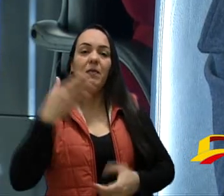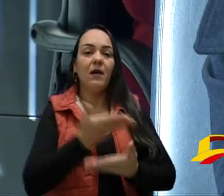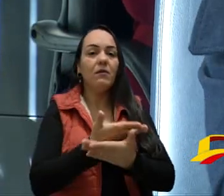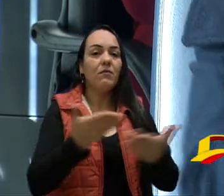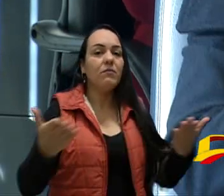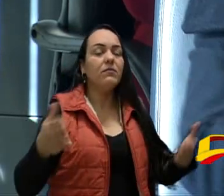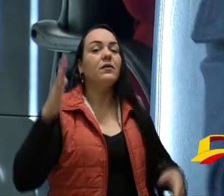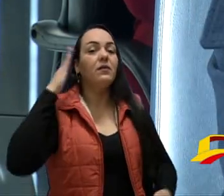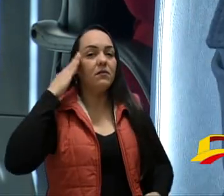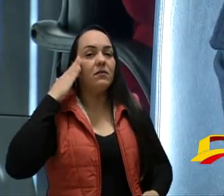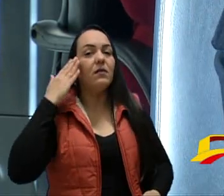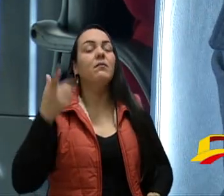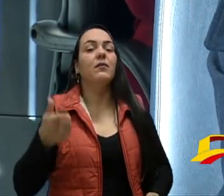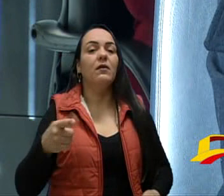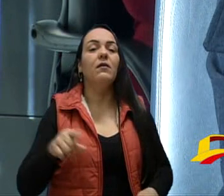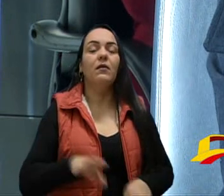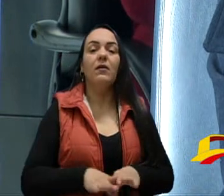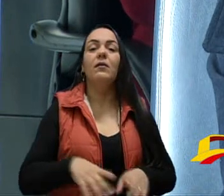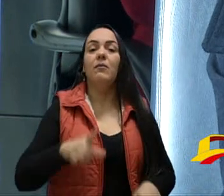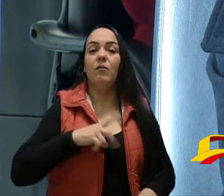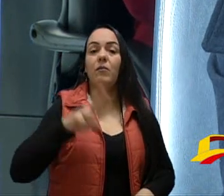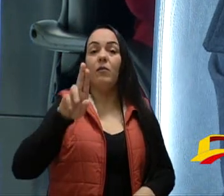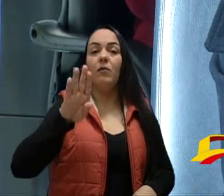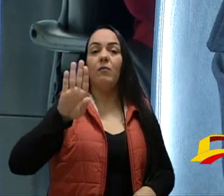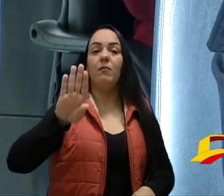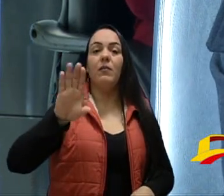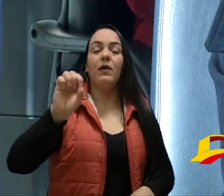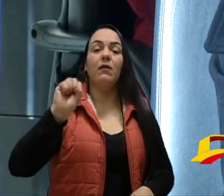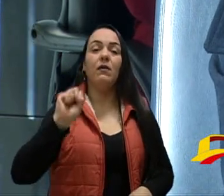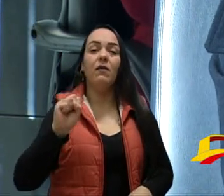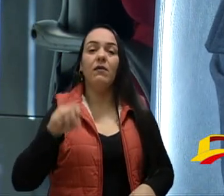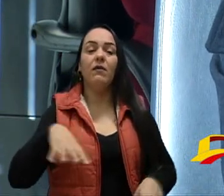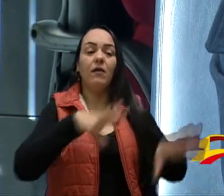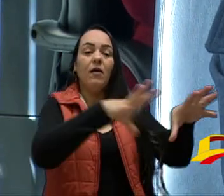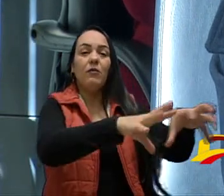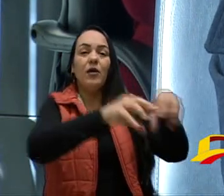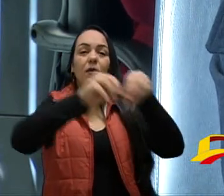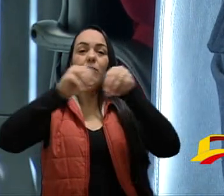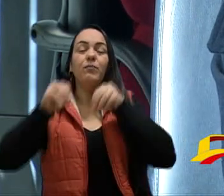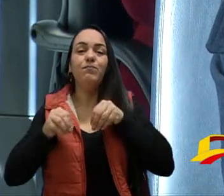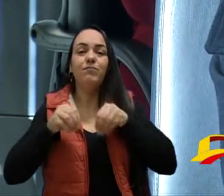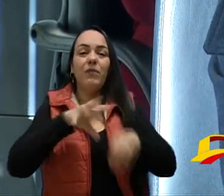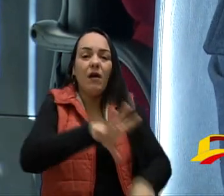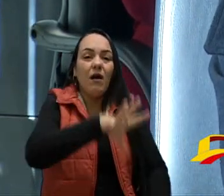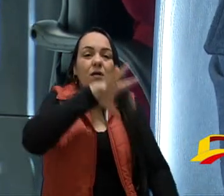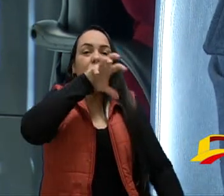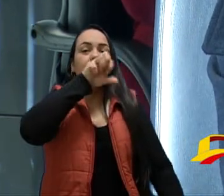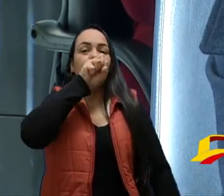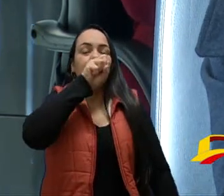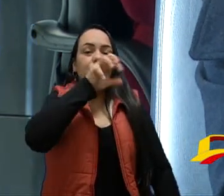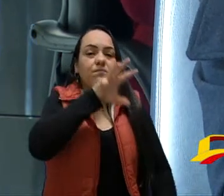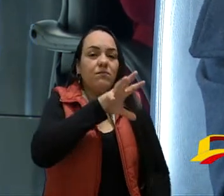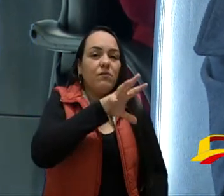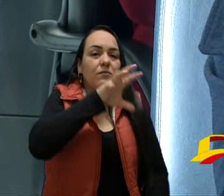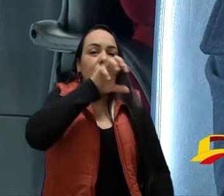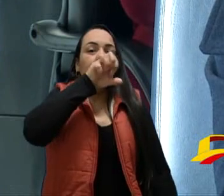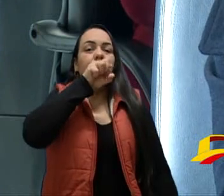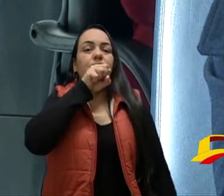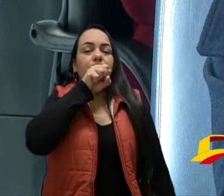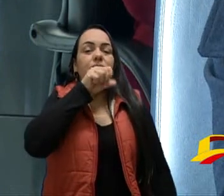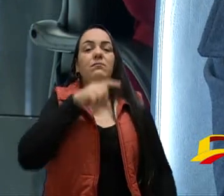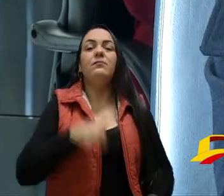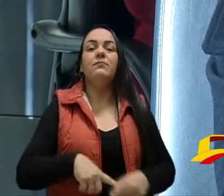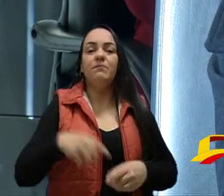teve que algumas unidades de saúde foram retirados aparelhos e respiradores né de